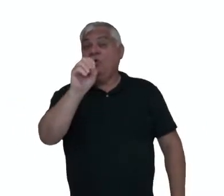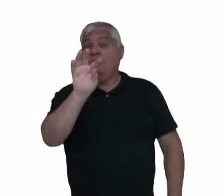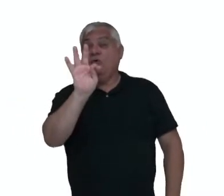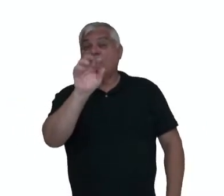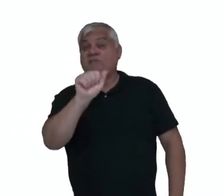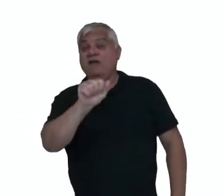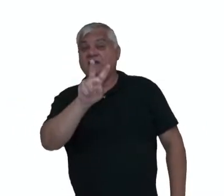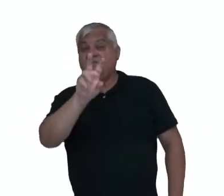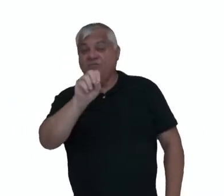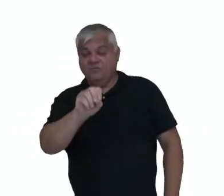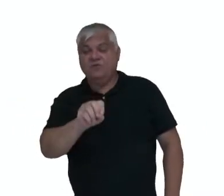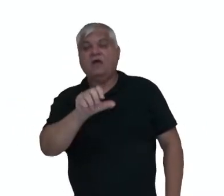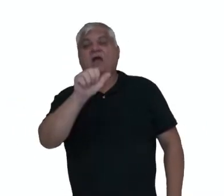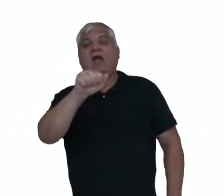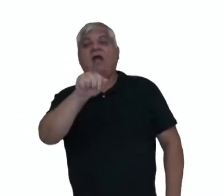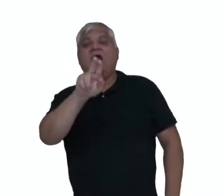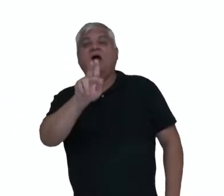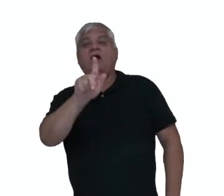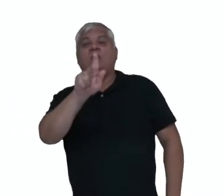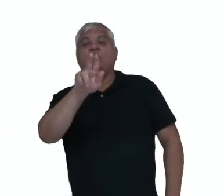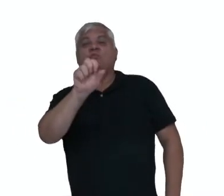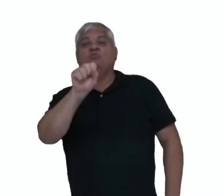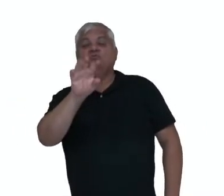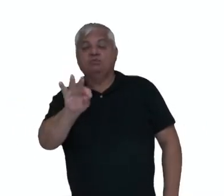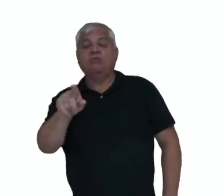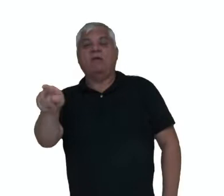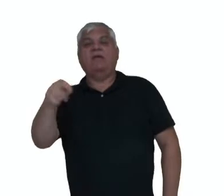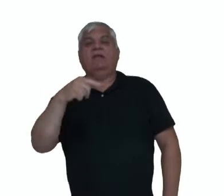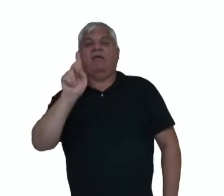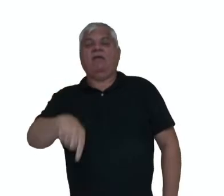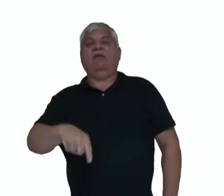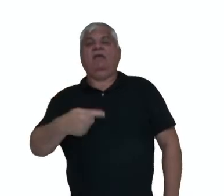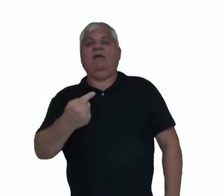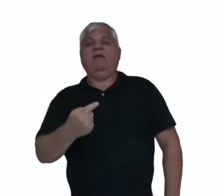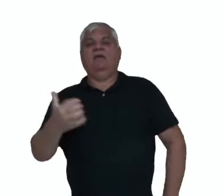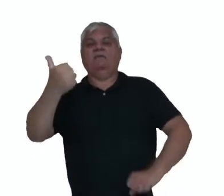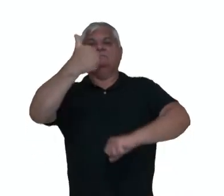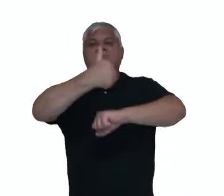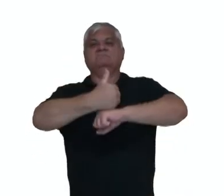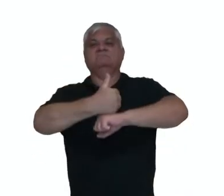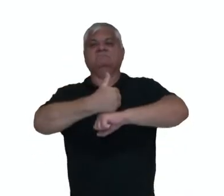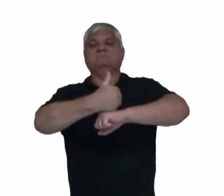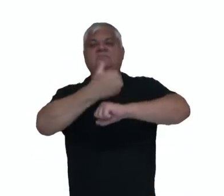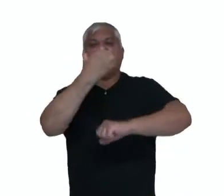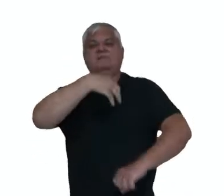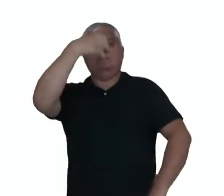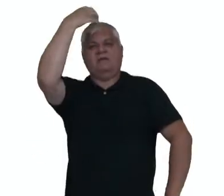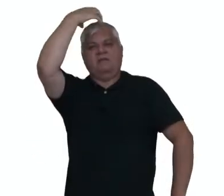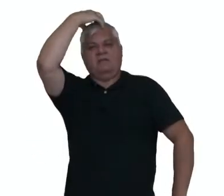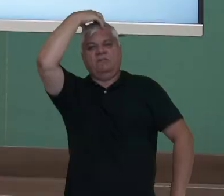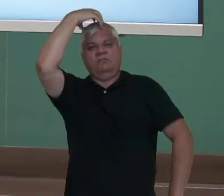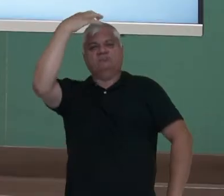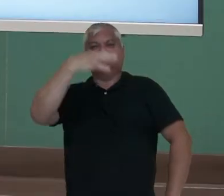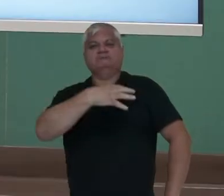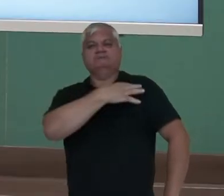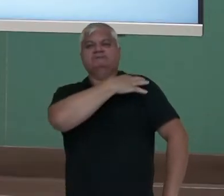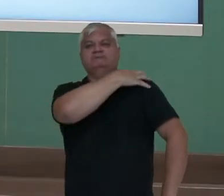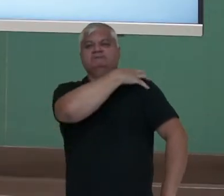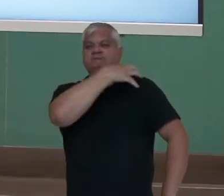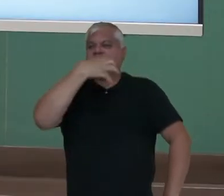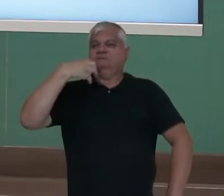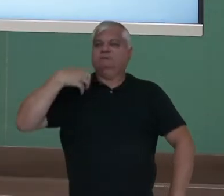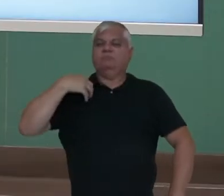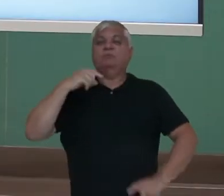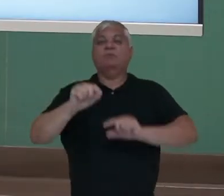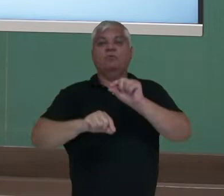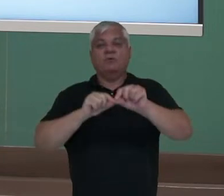proclamado imperador, pondo fim ao período da República e inaugurando o período que propriamente a gente chama